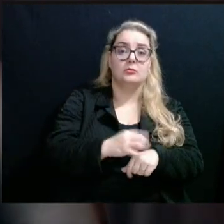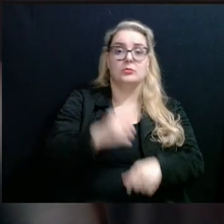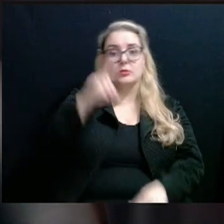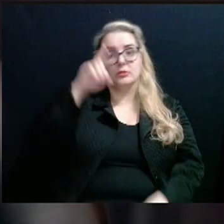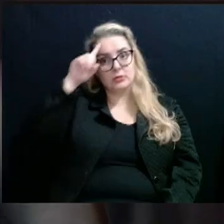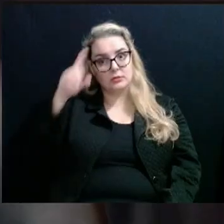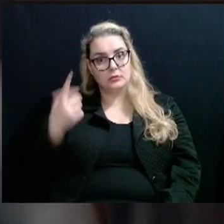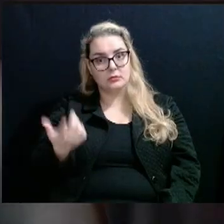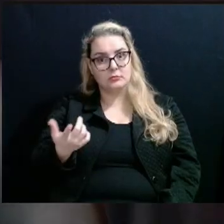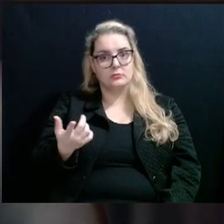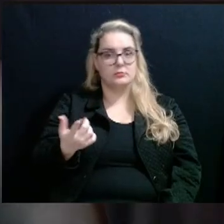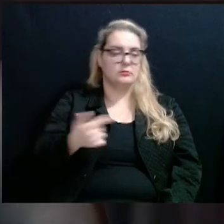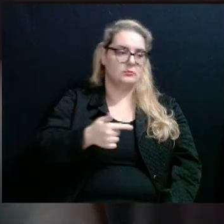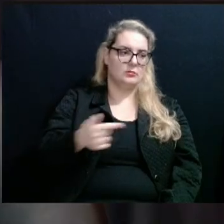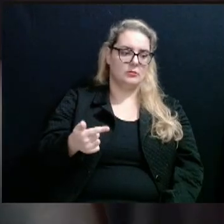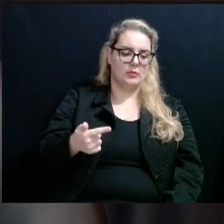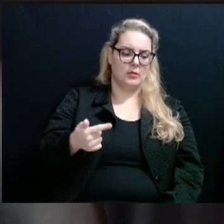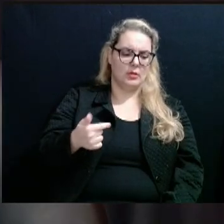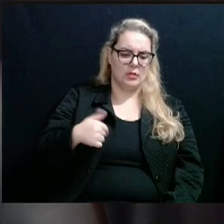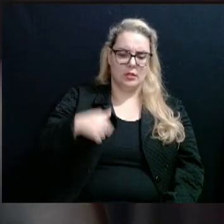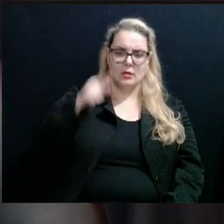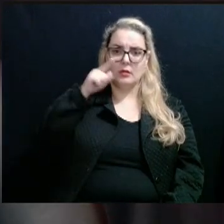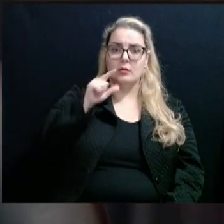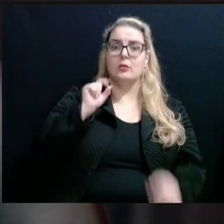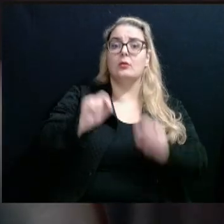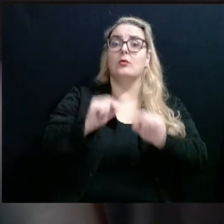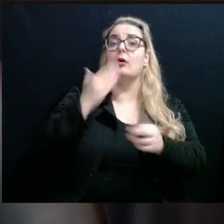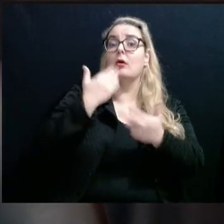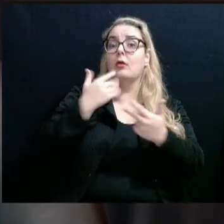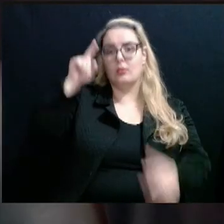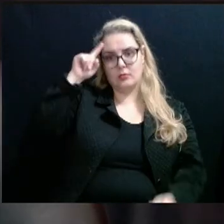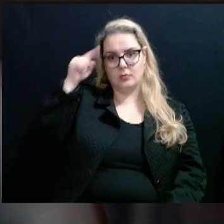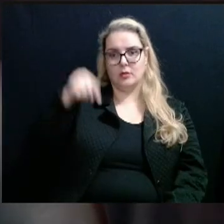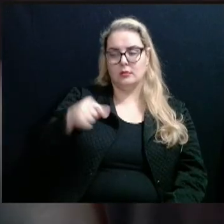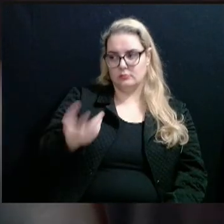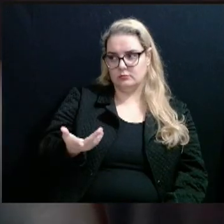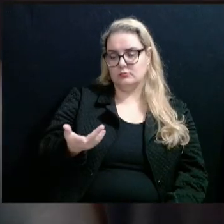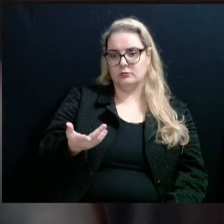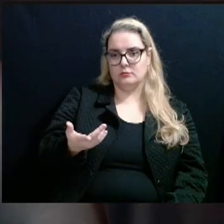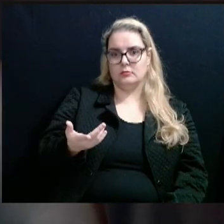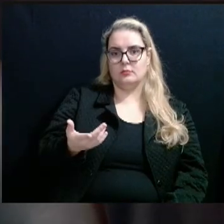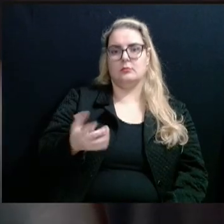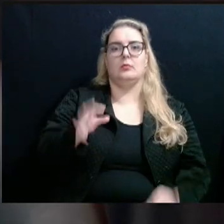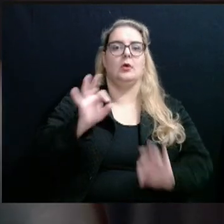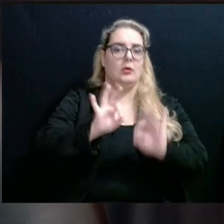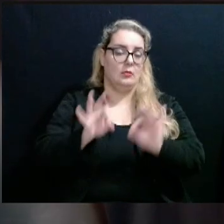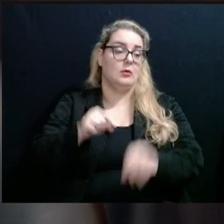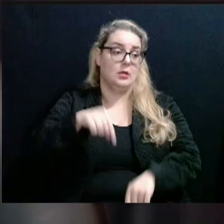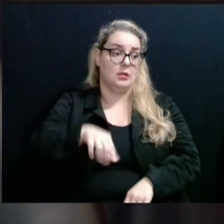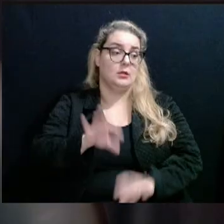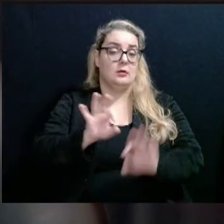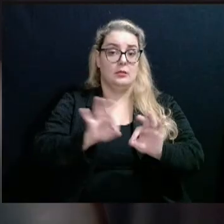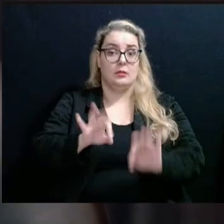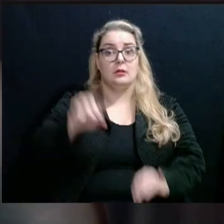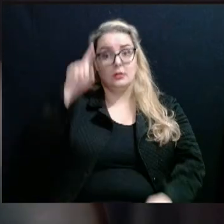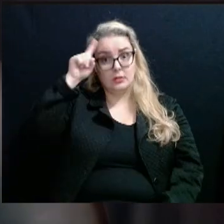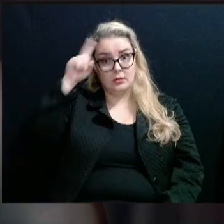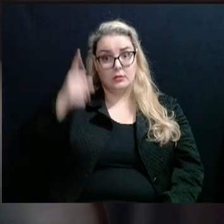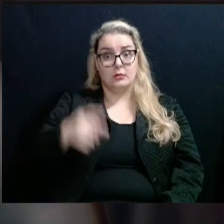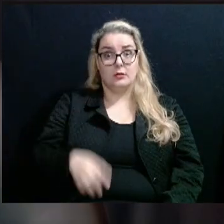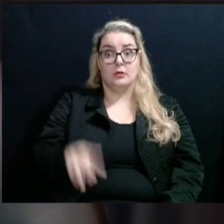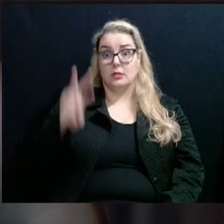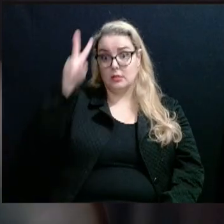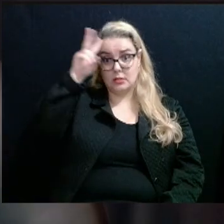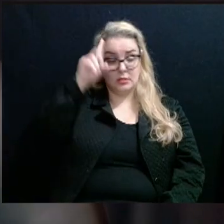eu consigo, o que eu como nesse dia? Porque ela vai se programar para aquele dia. Sim, na segunda eu não vou comer carne. É uma